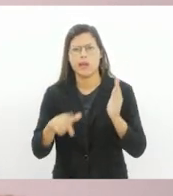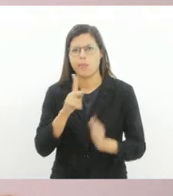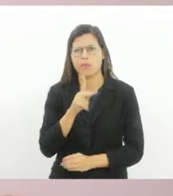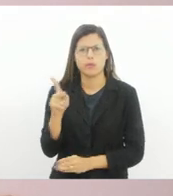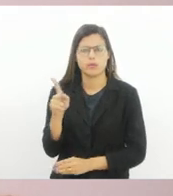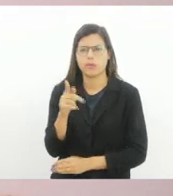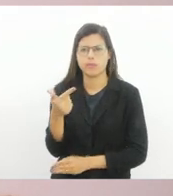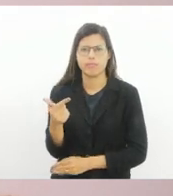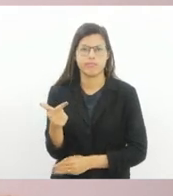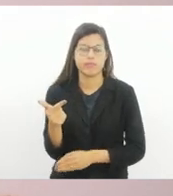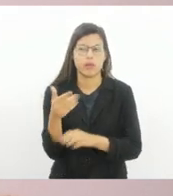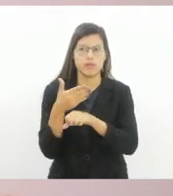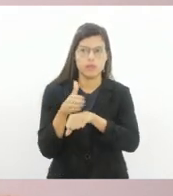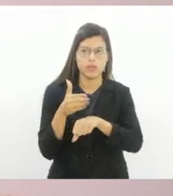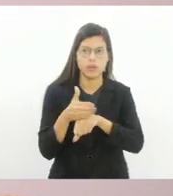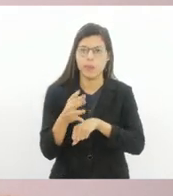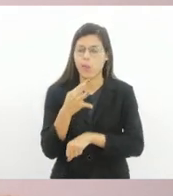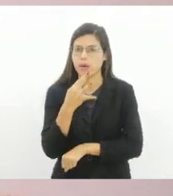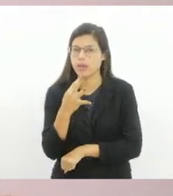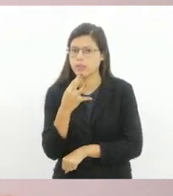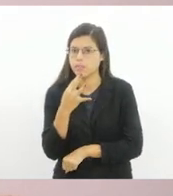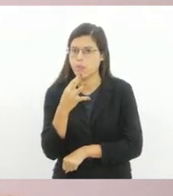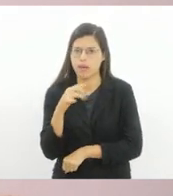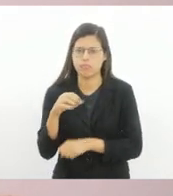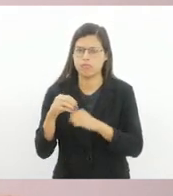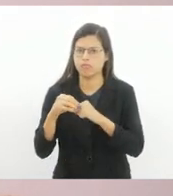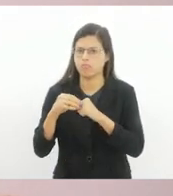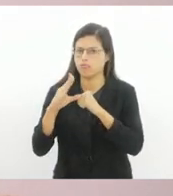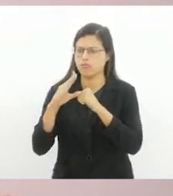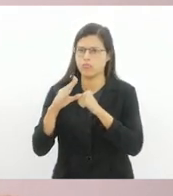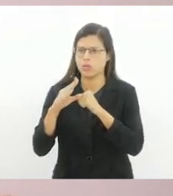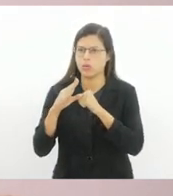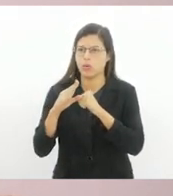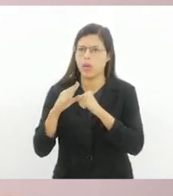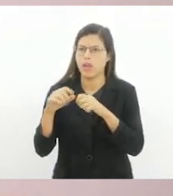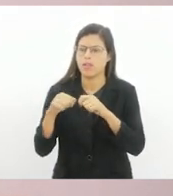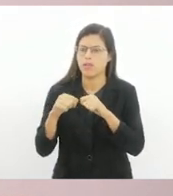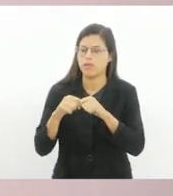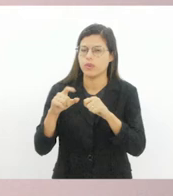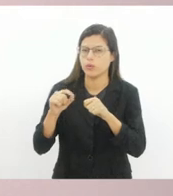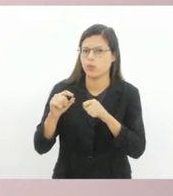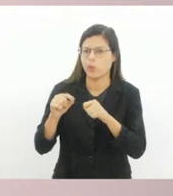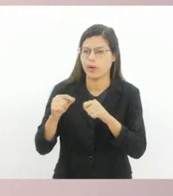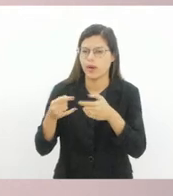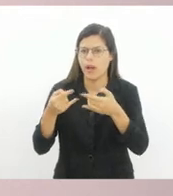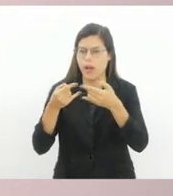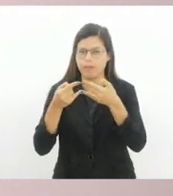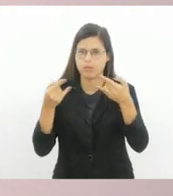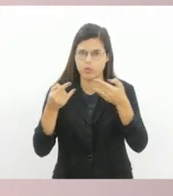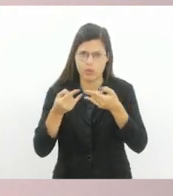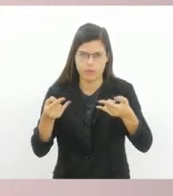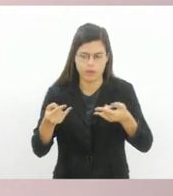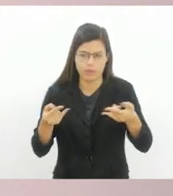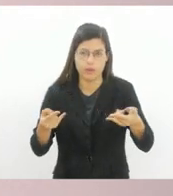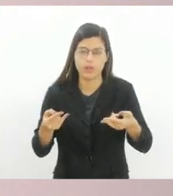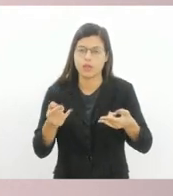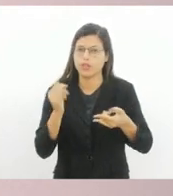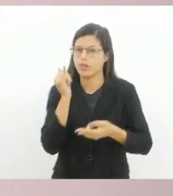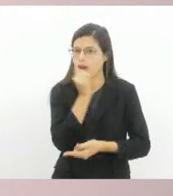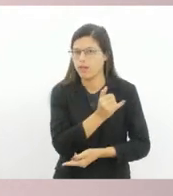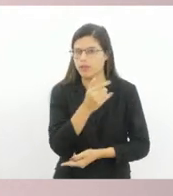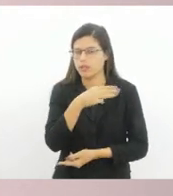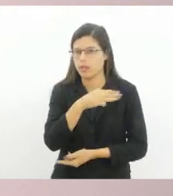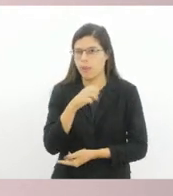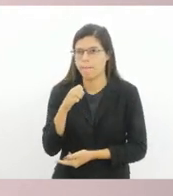conhecimento, uma criança de 9 anos, coloca um absorvente e comunica à mãe que aquela criança deve ter